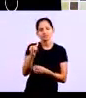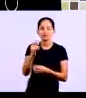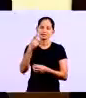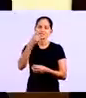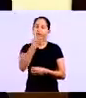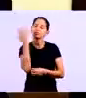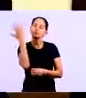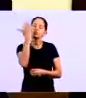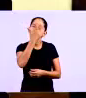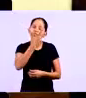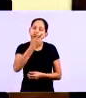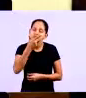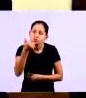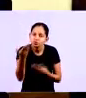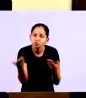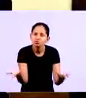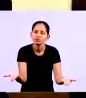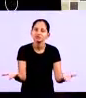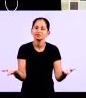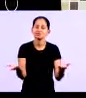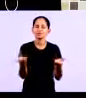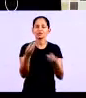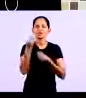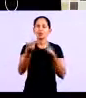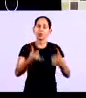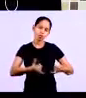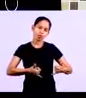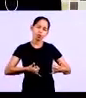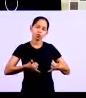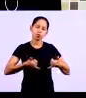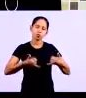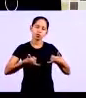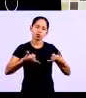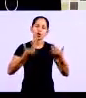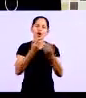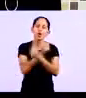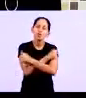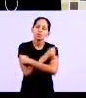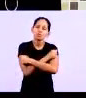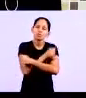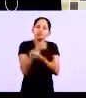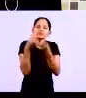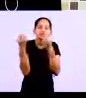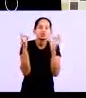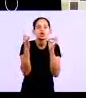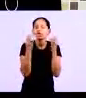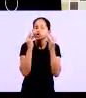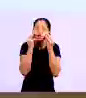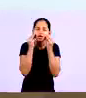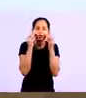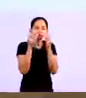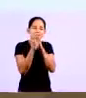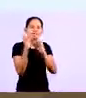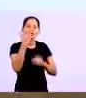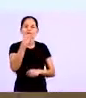mais bonito hoje, meu filho. Vem cá, orgulho da família. Vem cá, dá um abraço aqui no seu irmão. Ô homem que